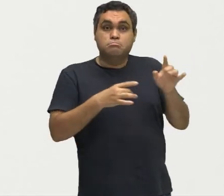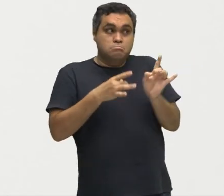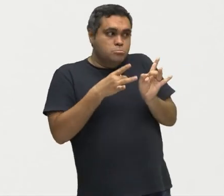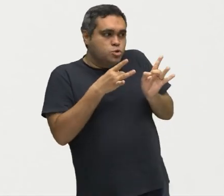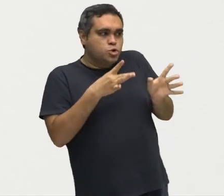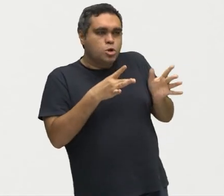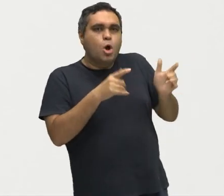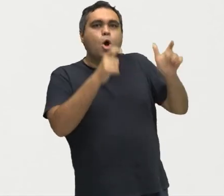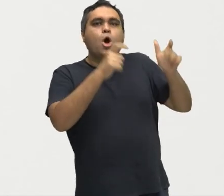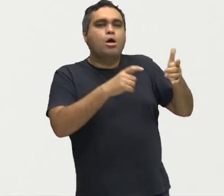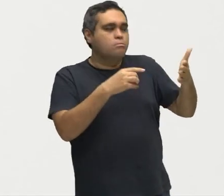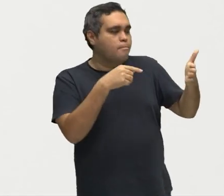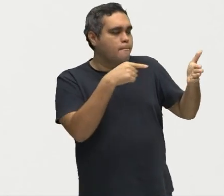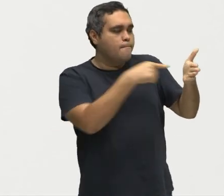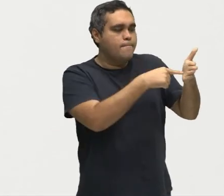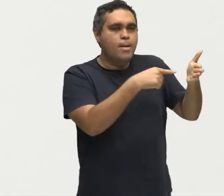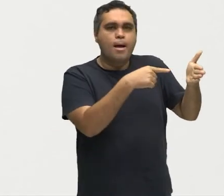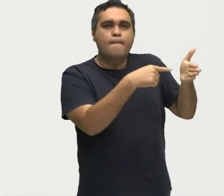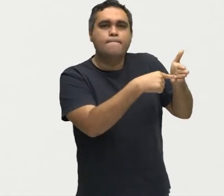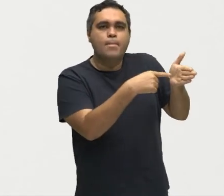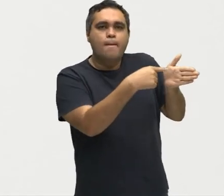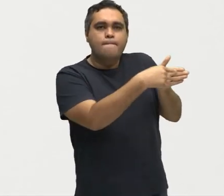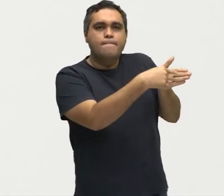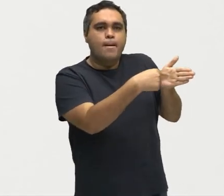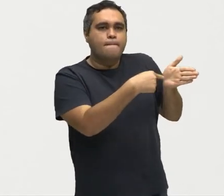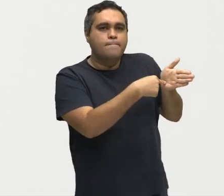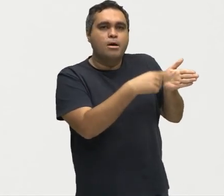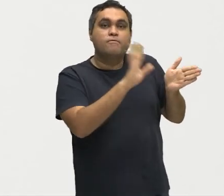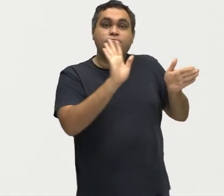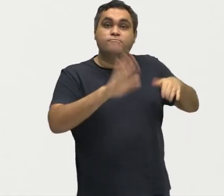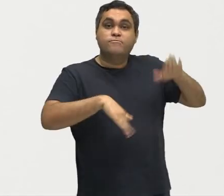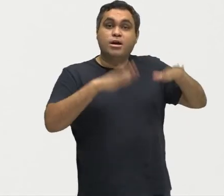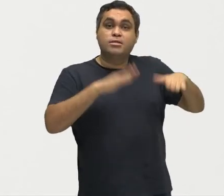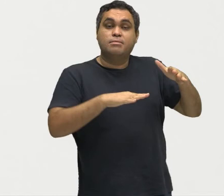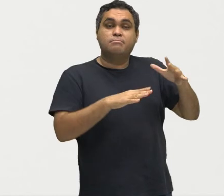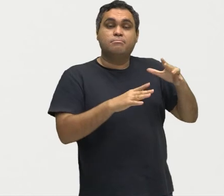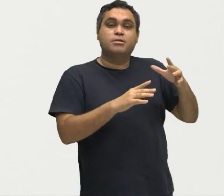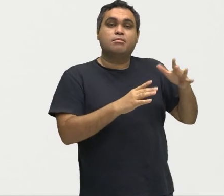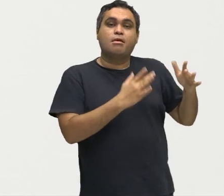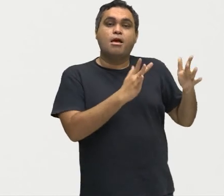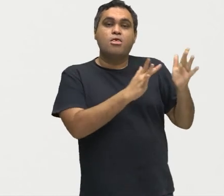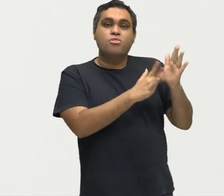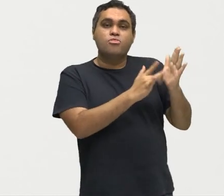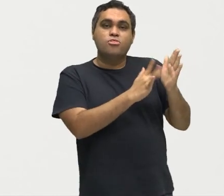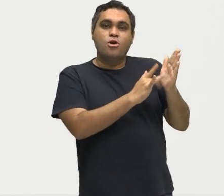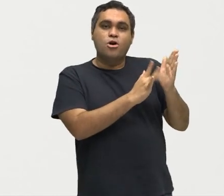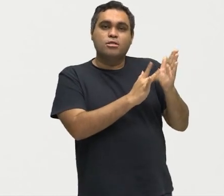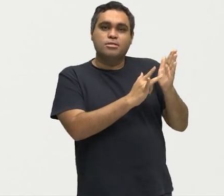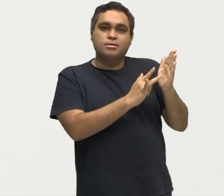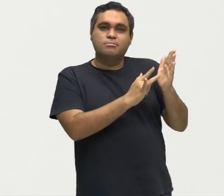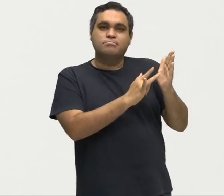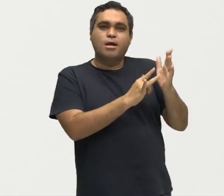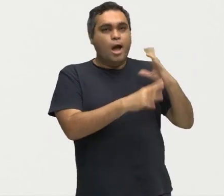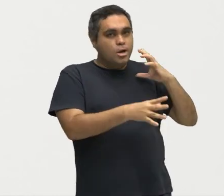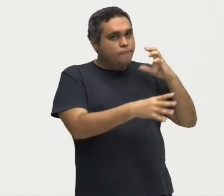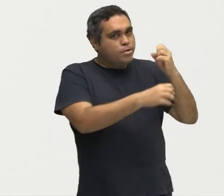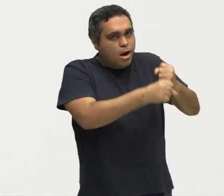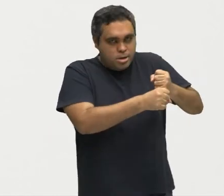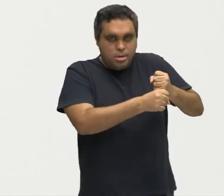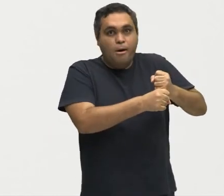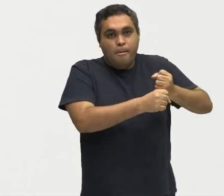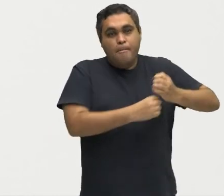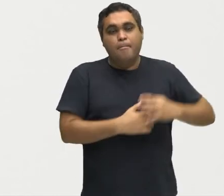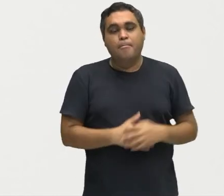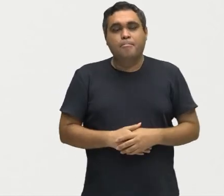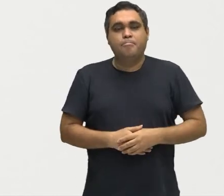esse atleta inseriu lá a flecha, vai fazer a contagem e ver, né, a sua soma ali de